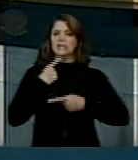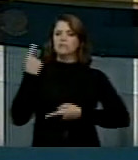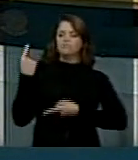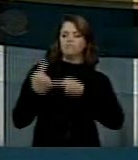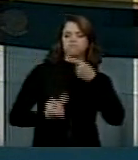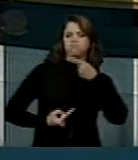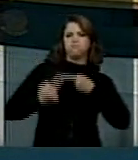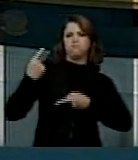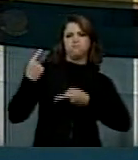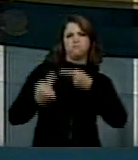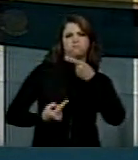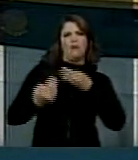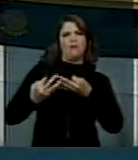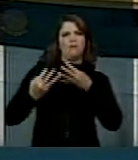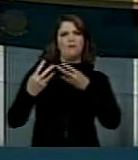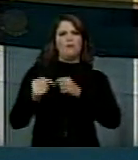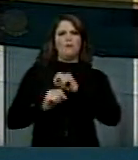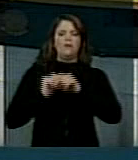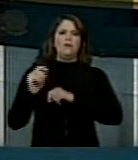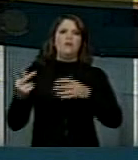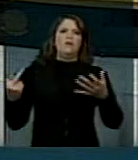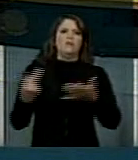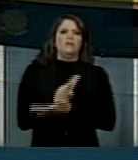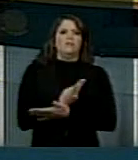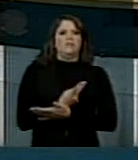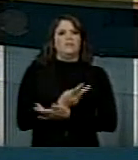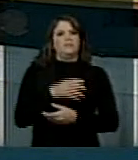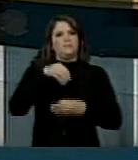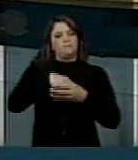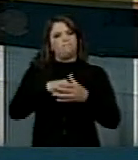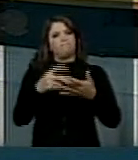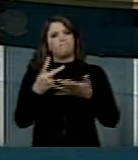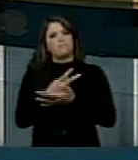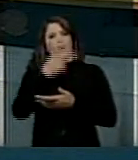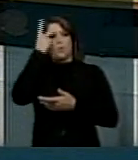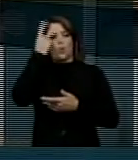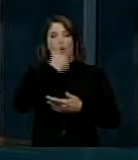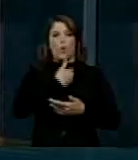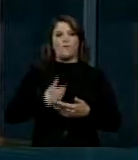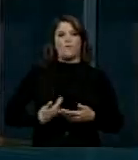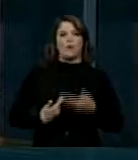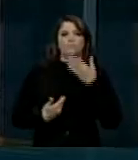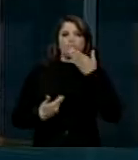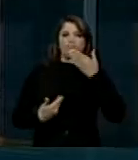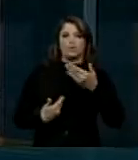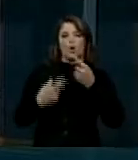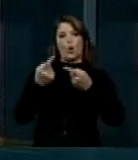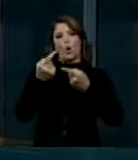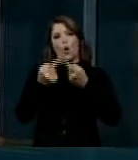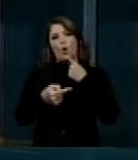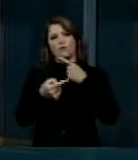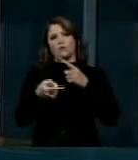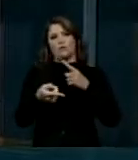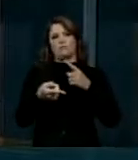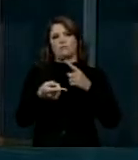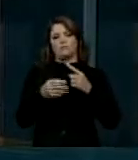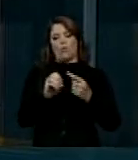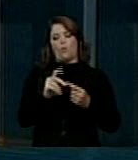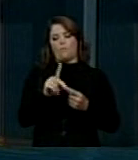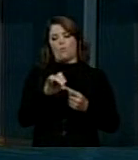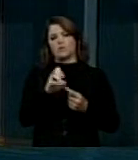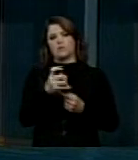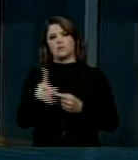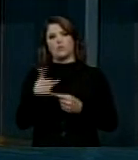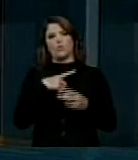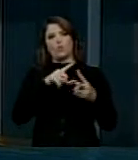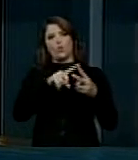acalorados debates que ocorrem entre situação, governo e oposição. Eu quero trazer